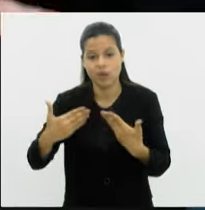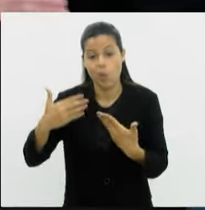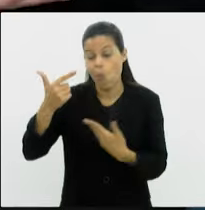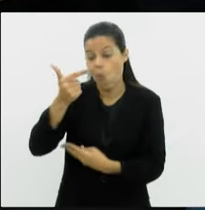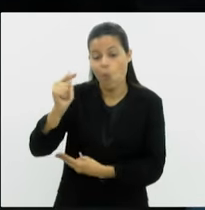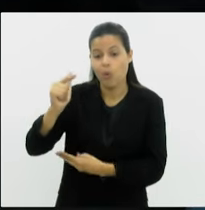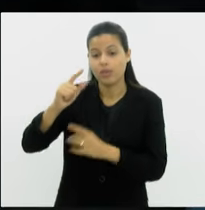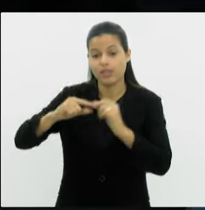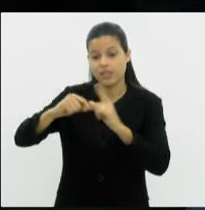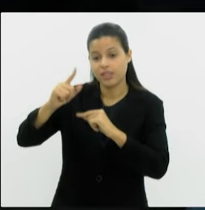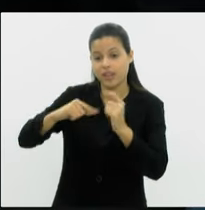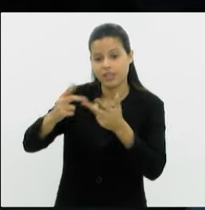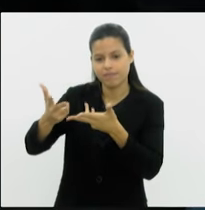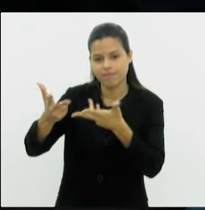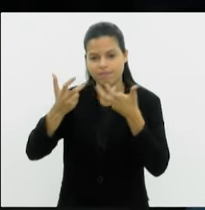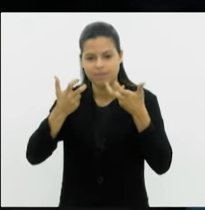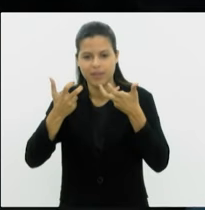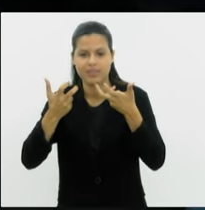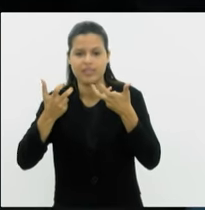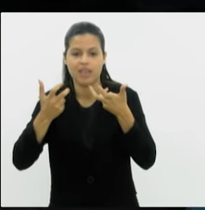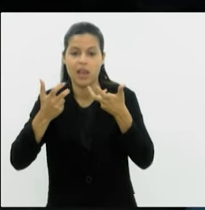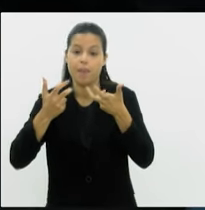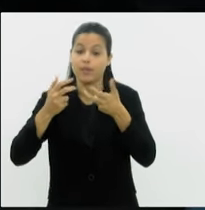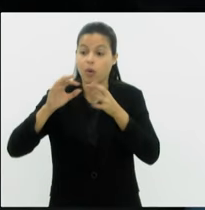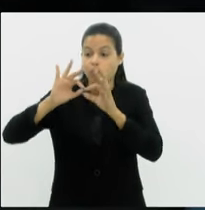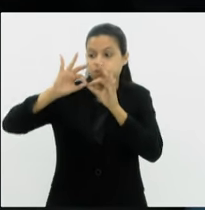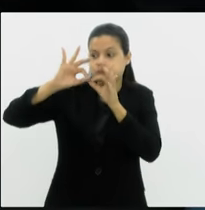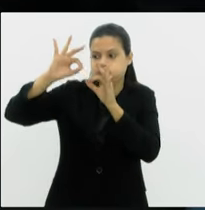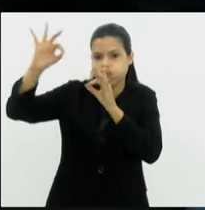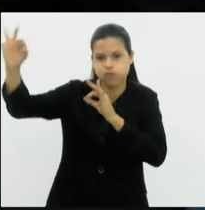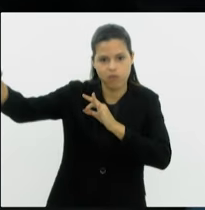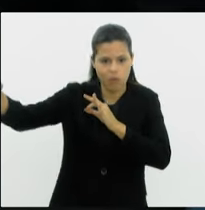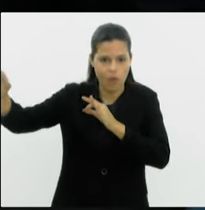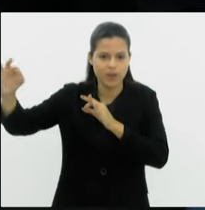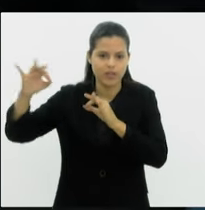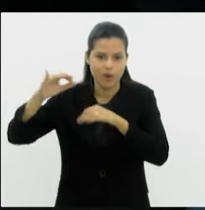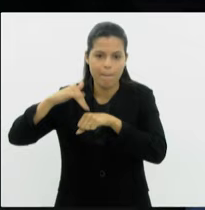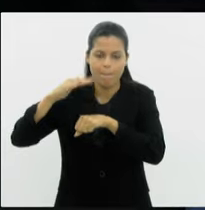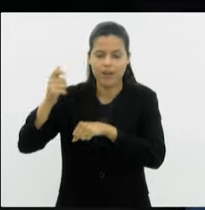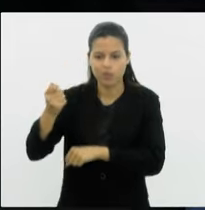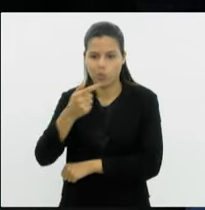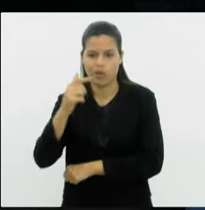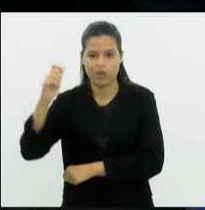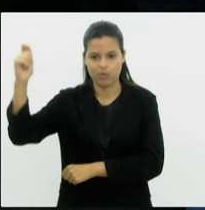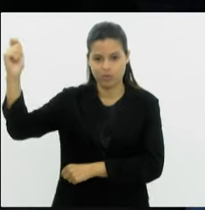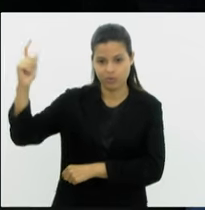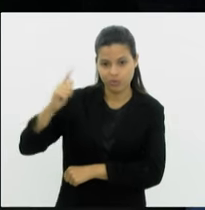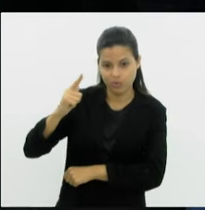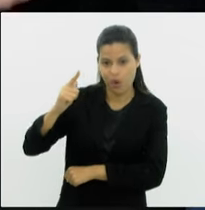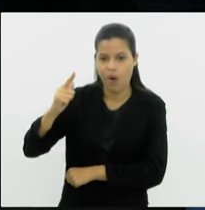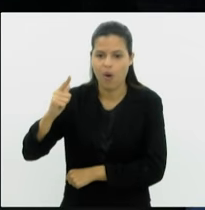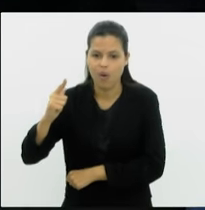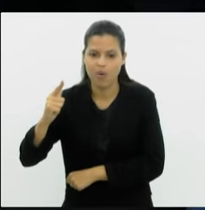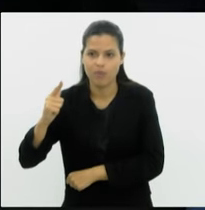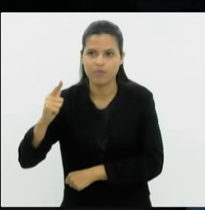que a gente vê no céu noturno estão muito mais distantes do que ele, então a luz dele acaba ofuscando o